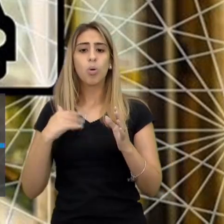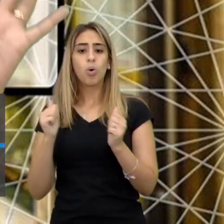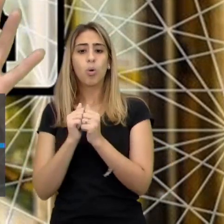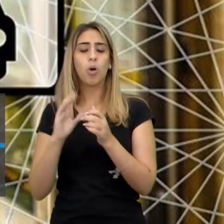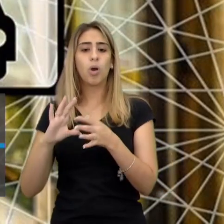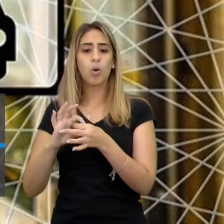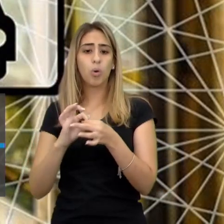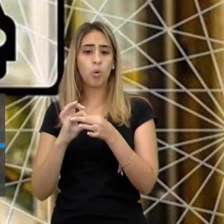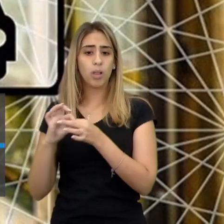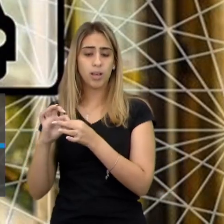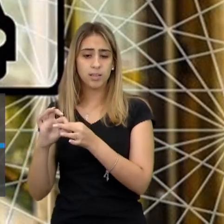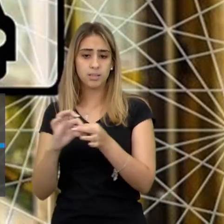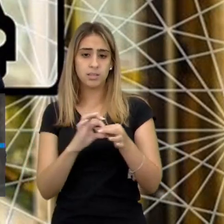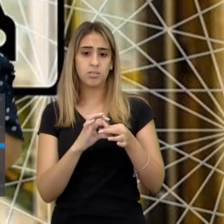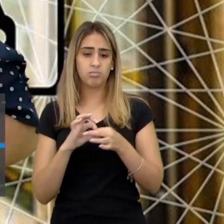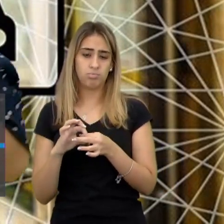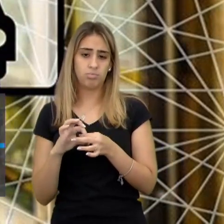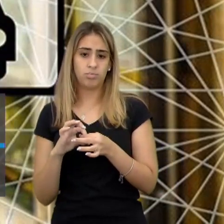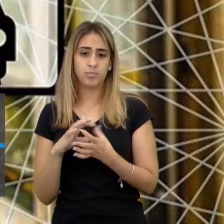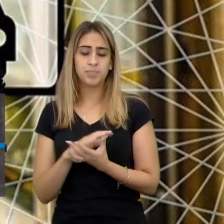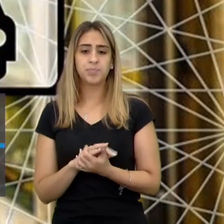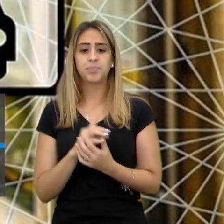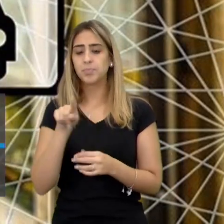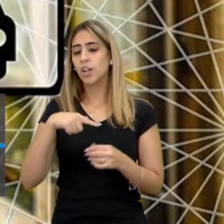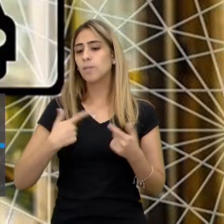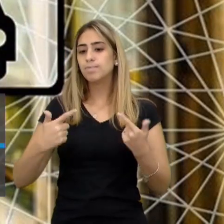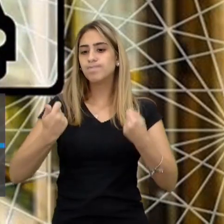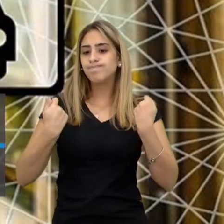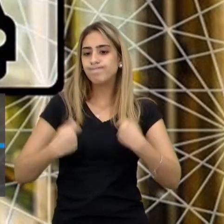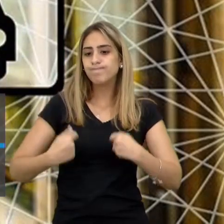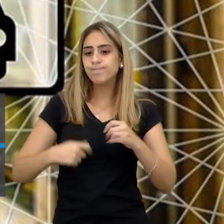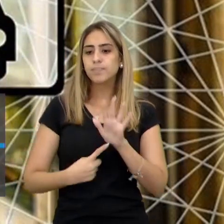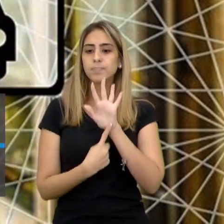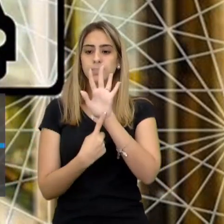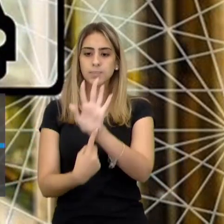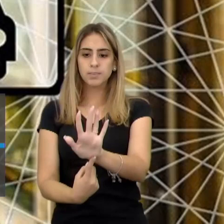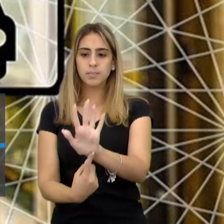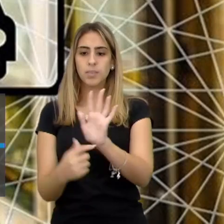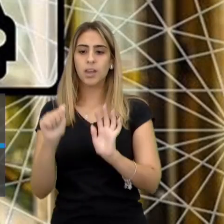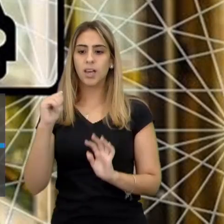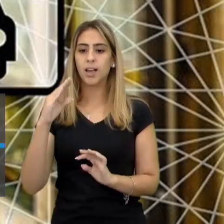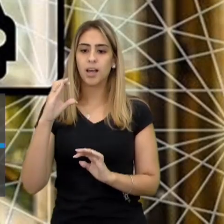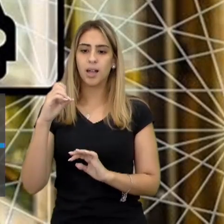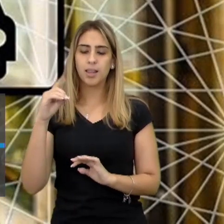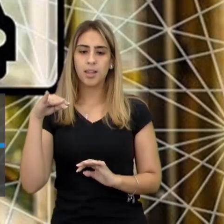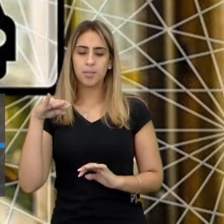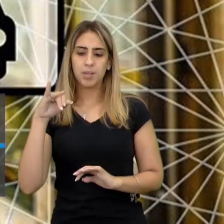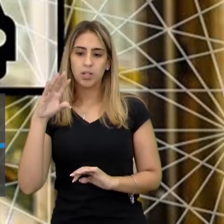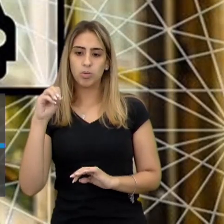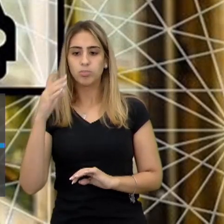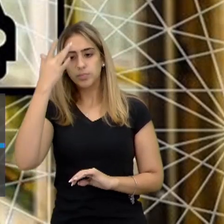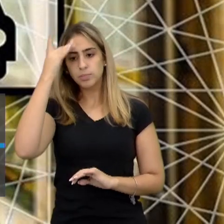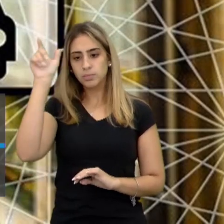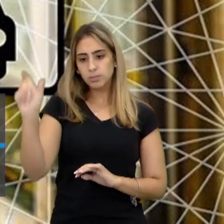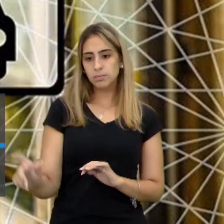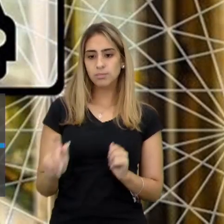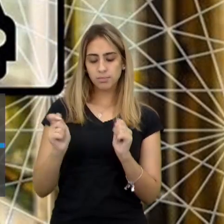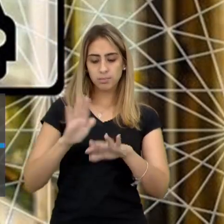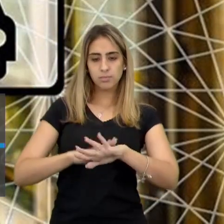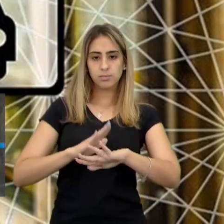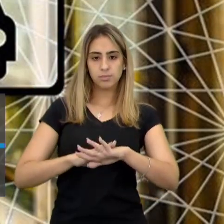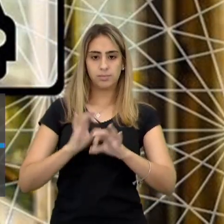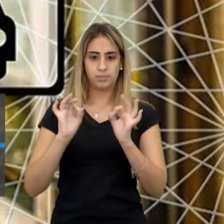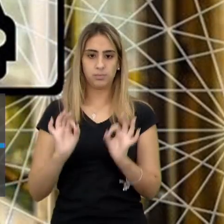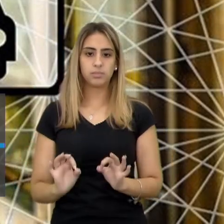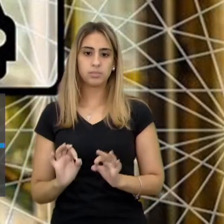com a linguagem informal. Sim. Então eu não tenho essa necessidade de apresentar o acadêmico, né? Por exemplo, alguém que realmente faz